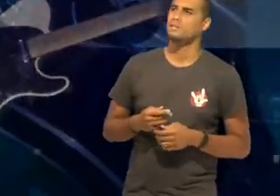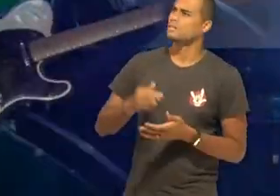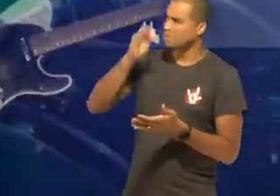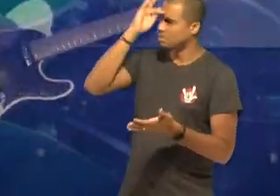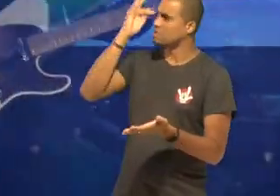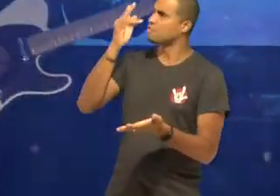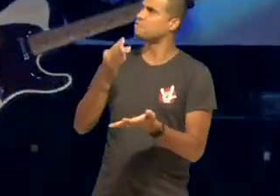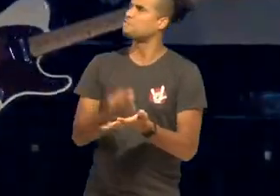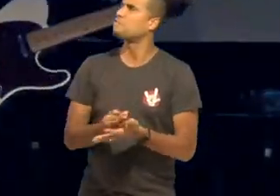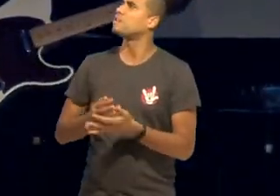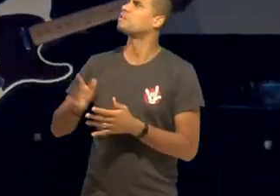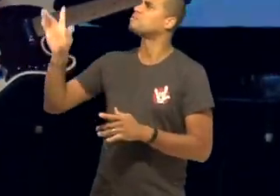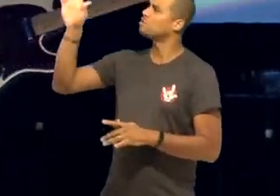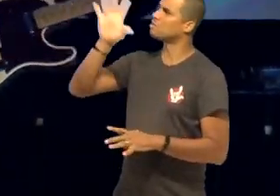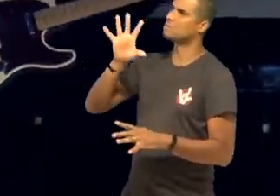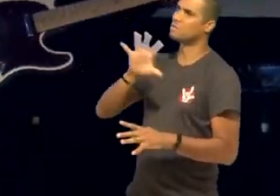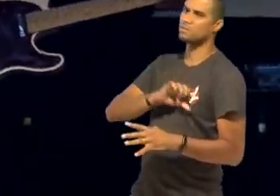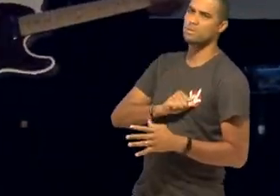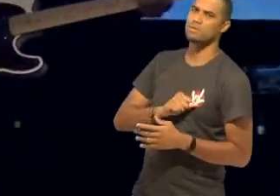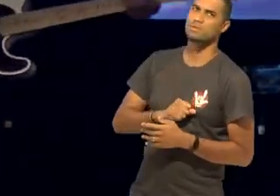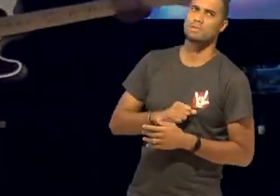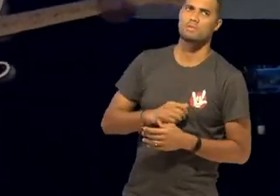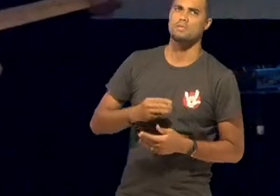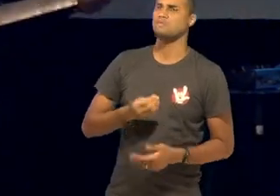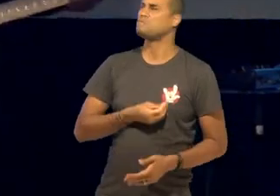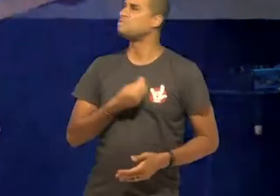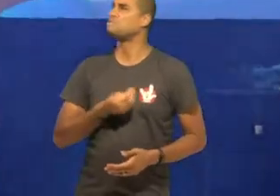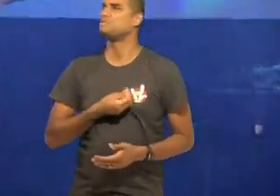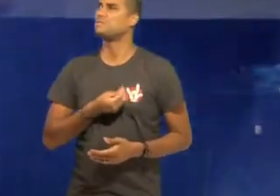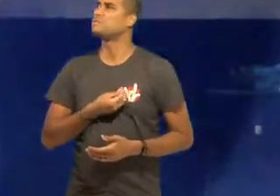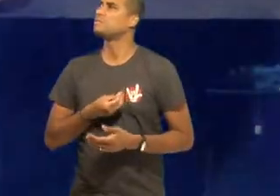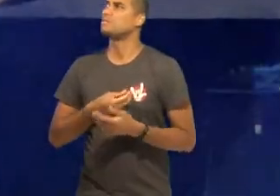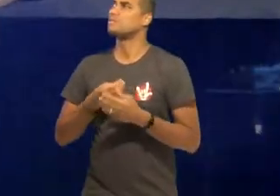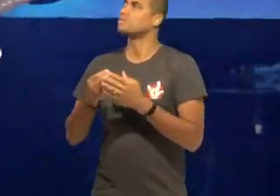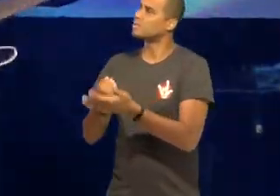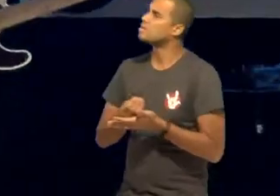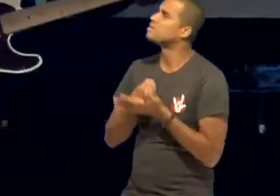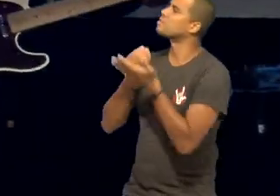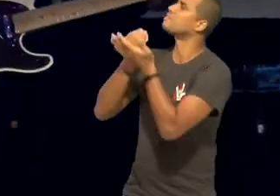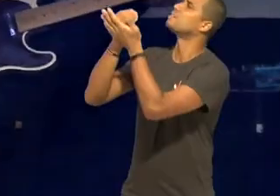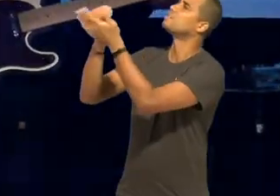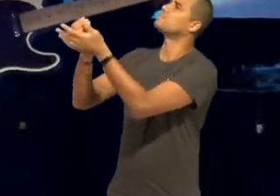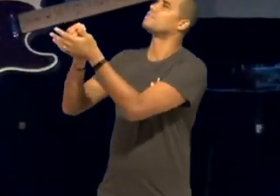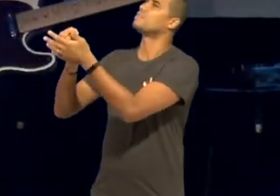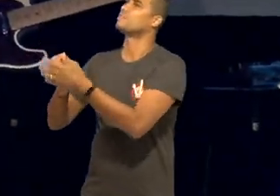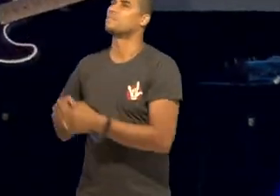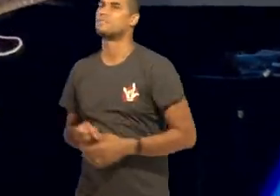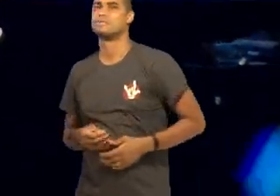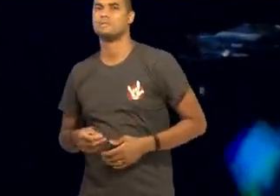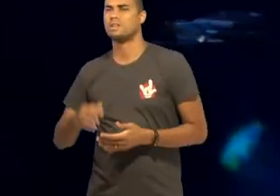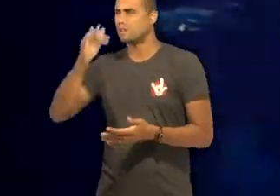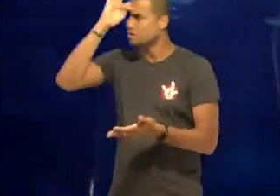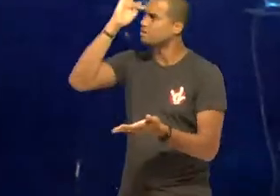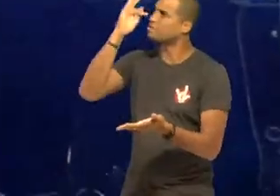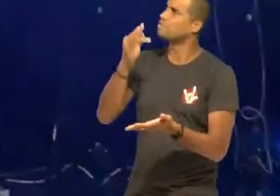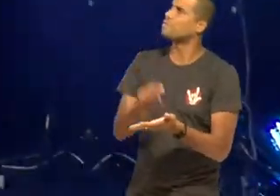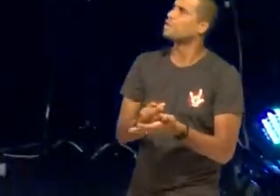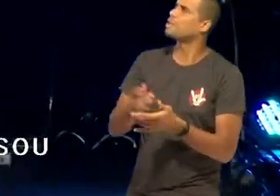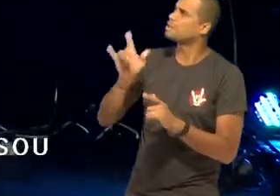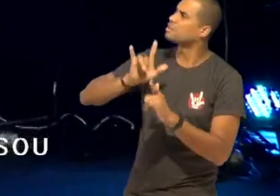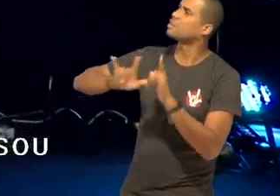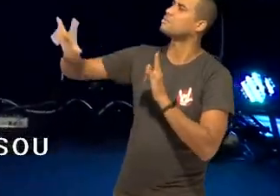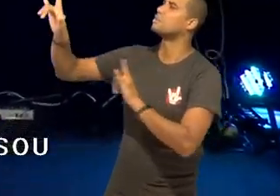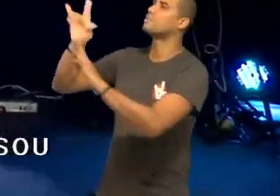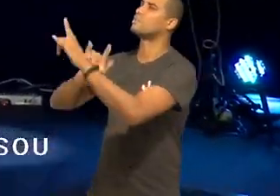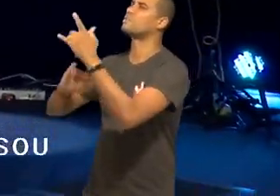fé daquele que me amou. Vivo não mais eu, mas Cristo em mim. Vivo pela fé daquele que